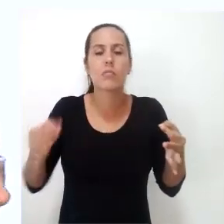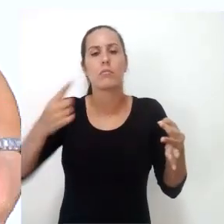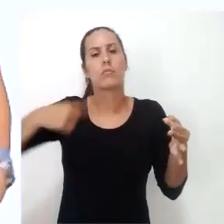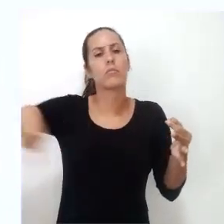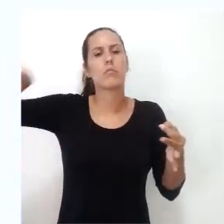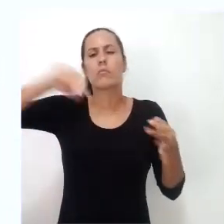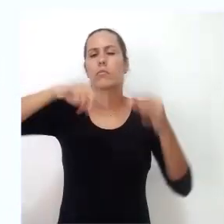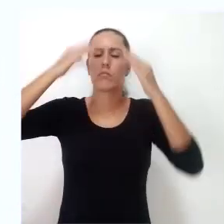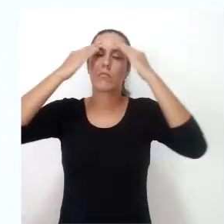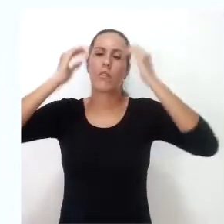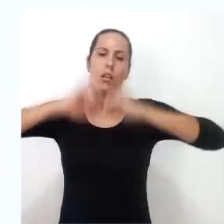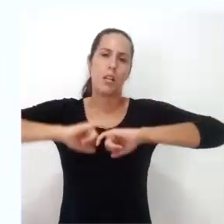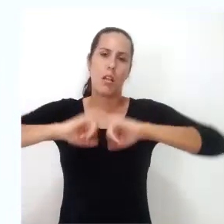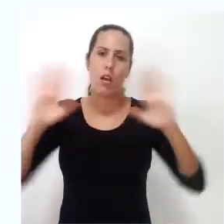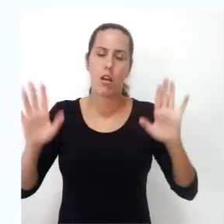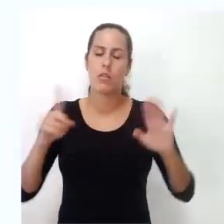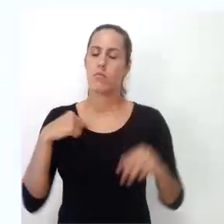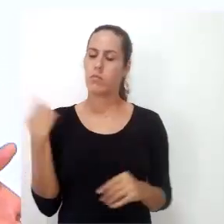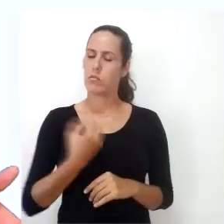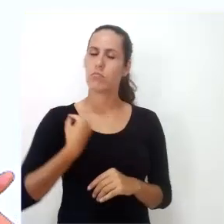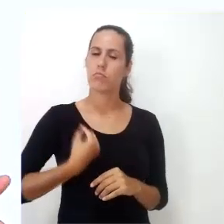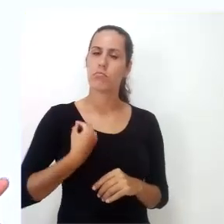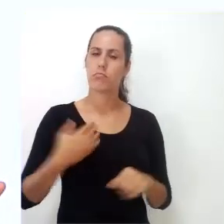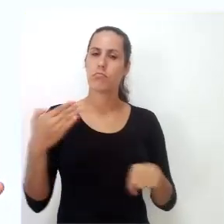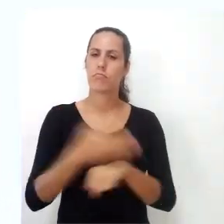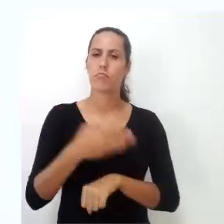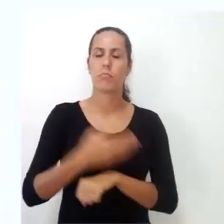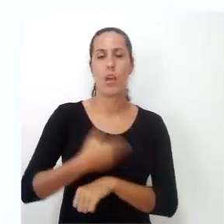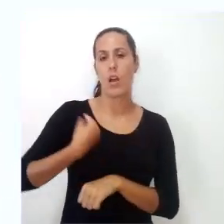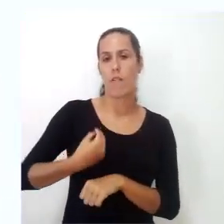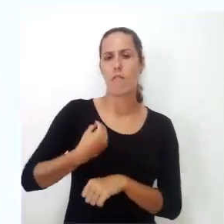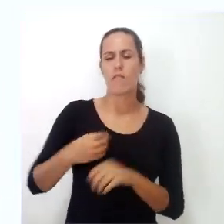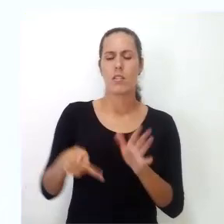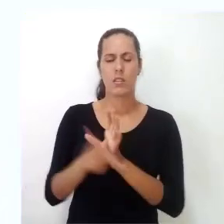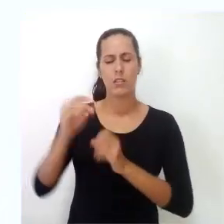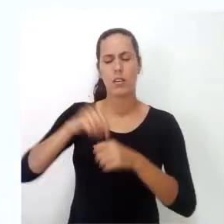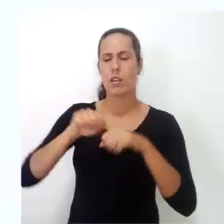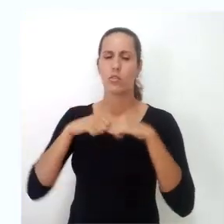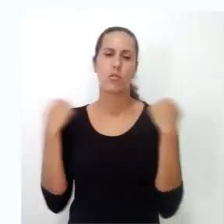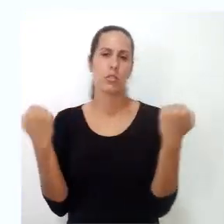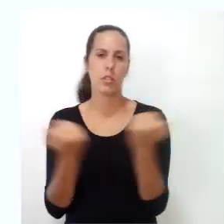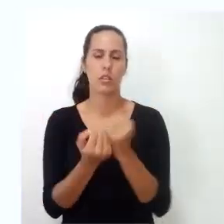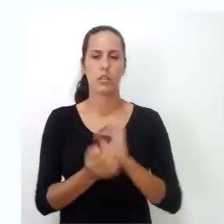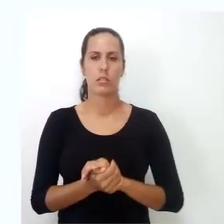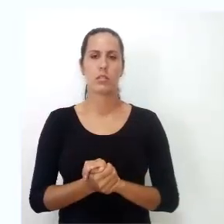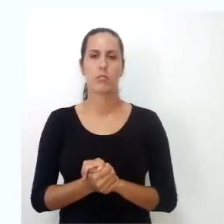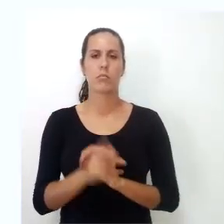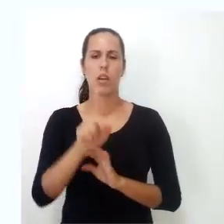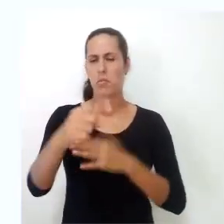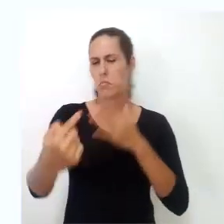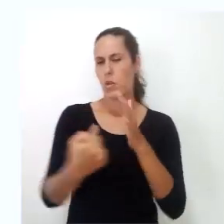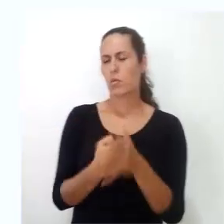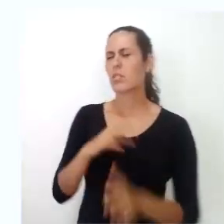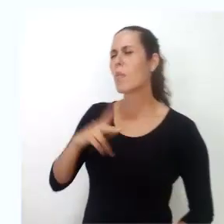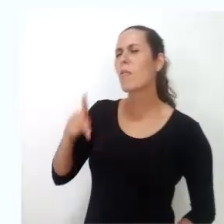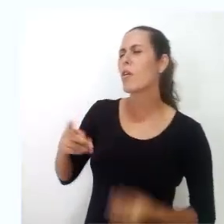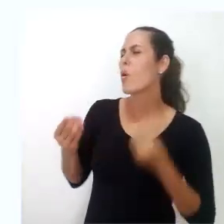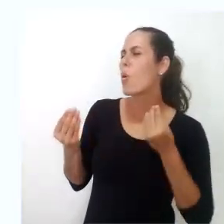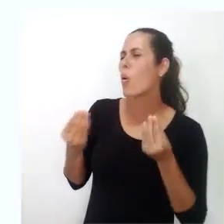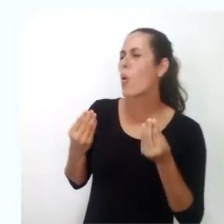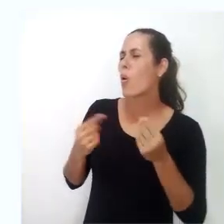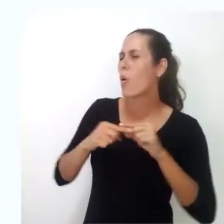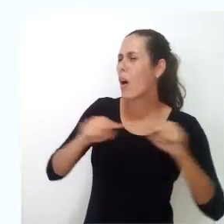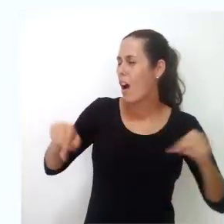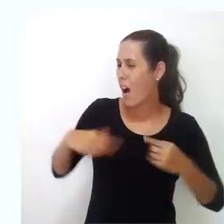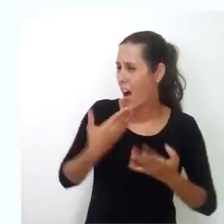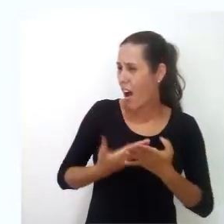nós entendermos a vida em sociedade. Aí você pode pensar assim: professor, mas como poderíamos,